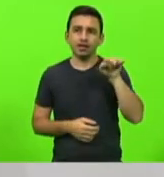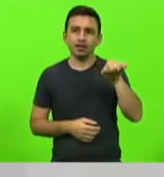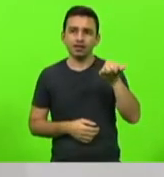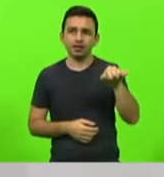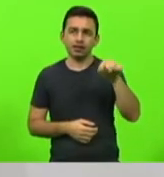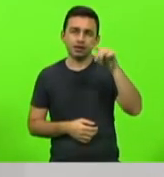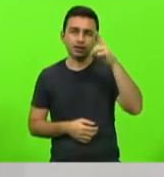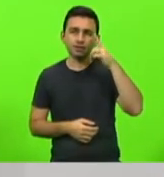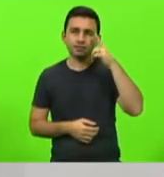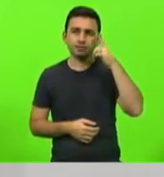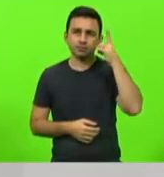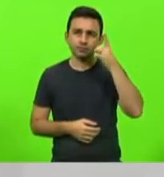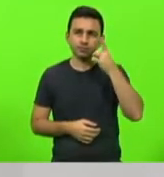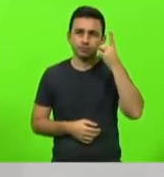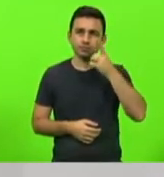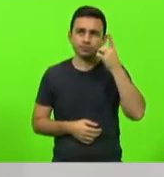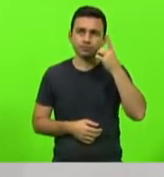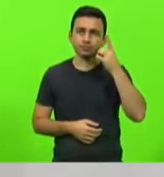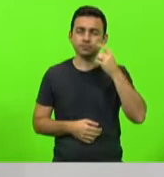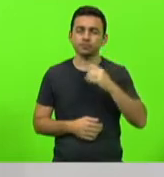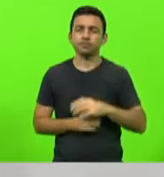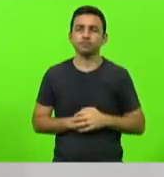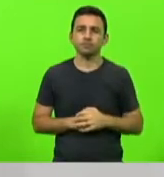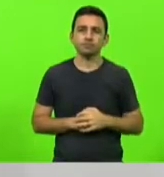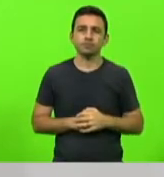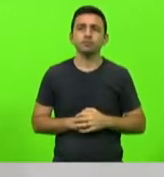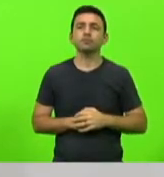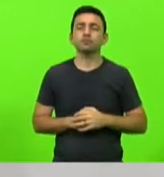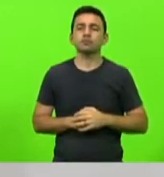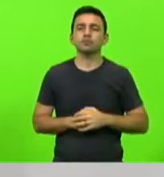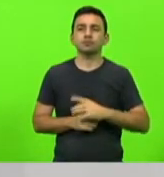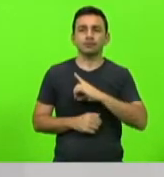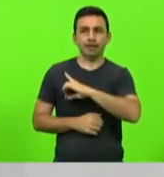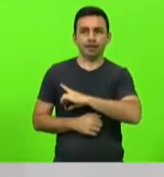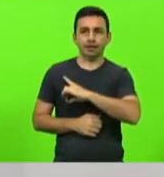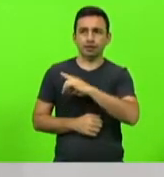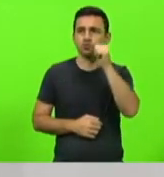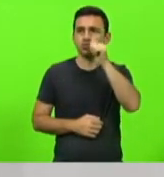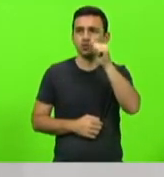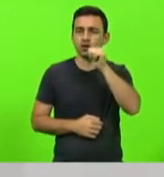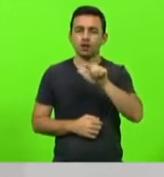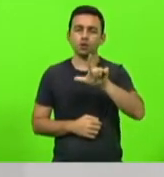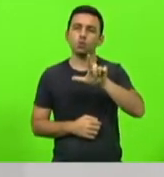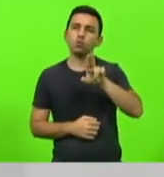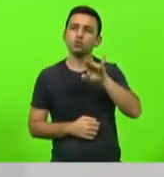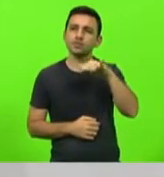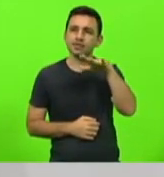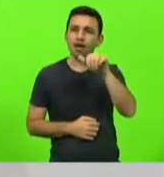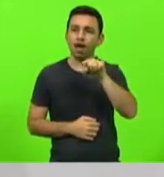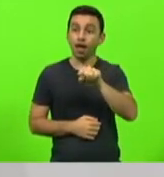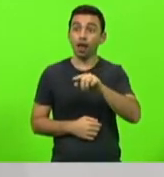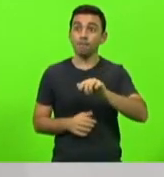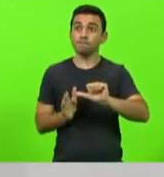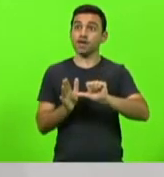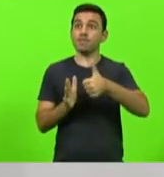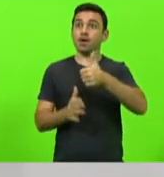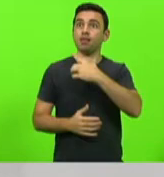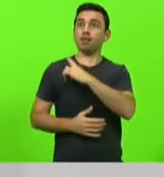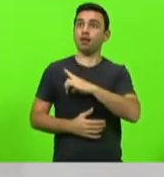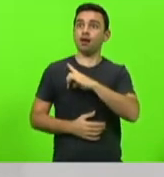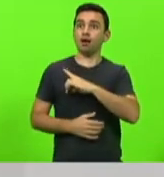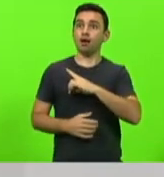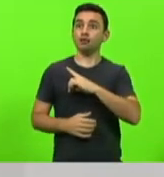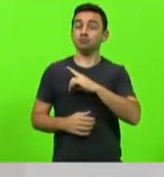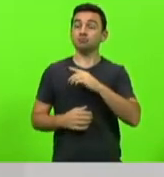a delegada Lúcia Stefanovic, que foi a primeira delegada